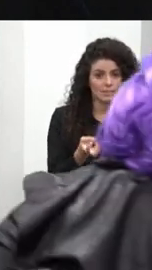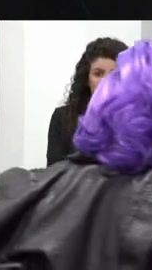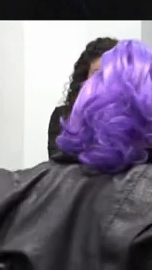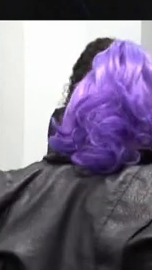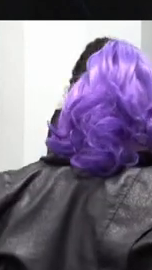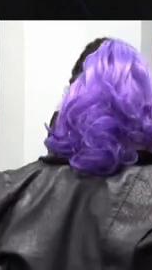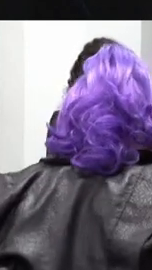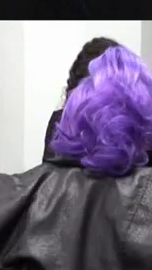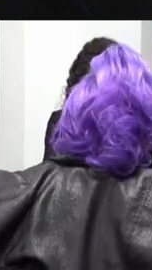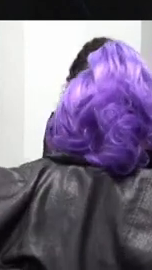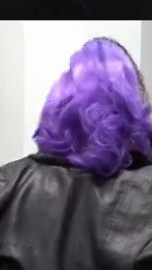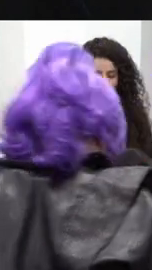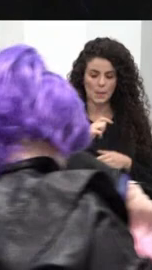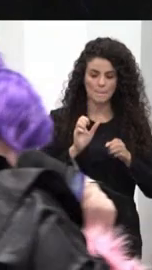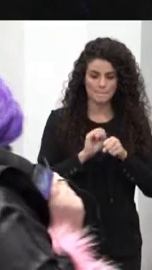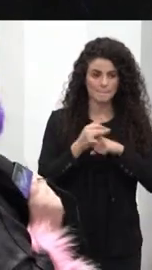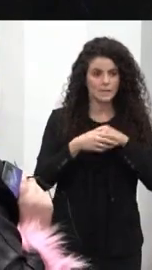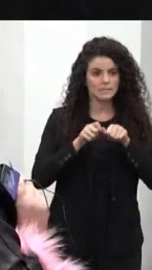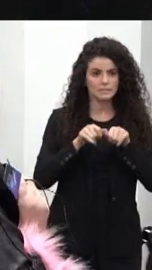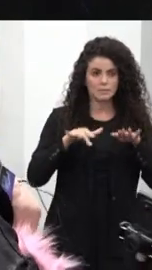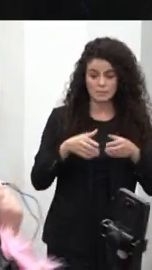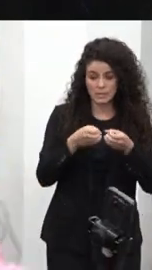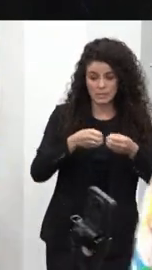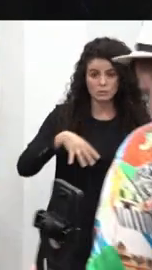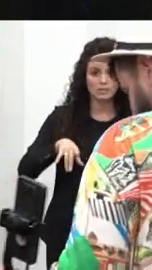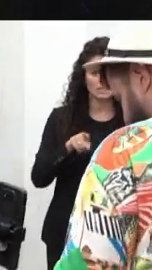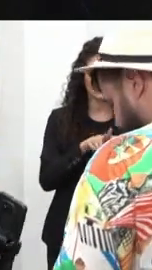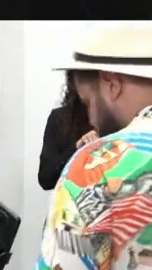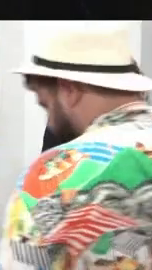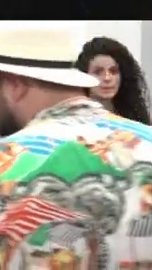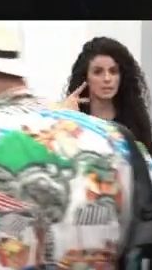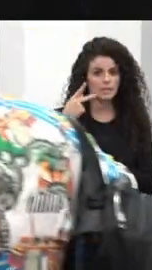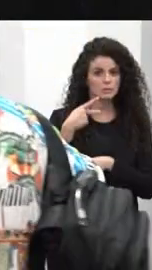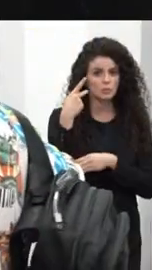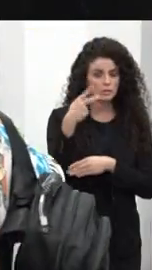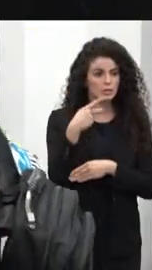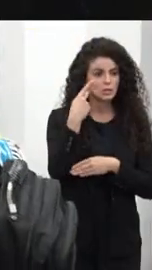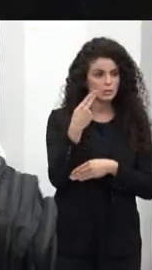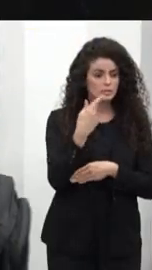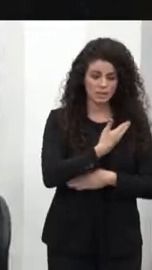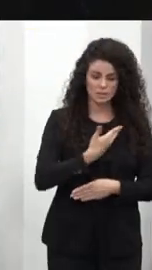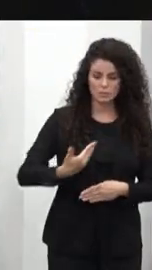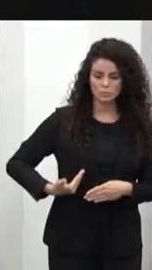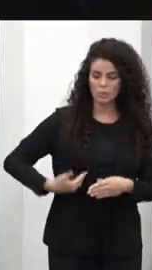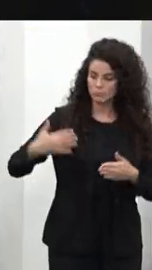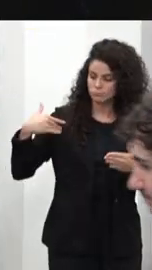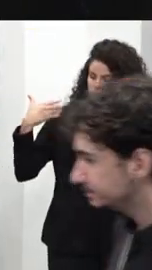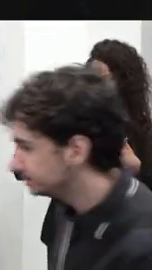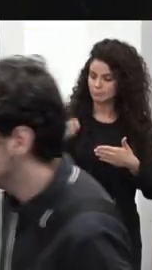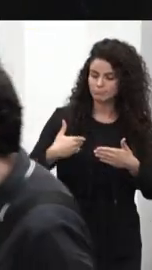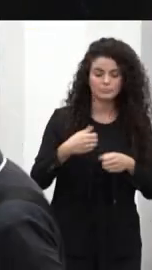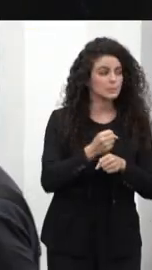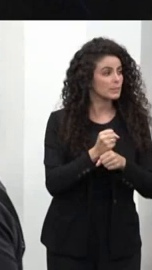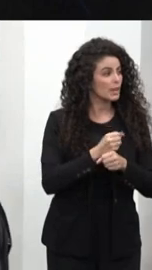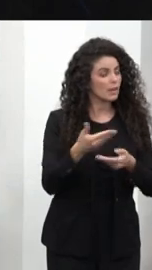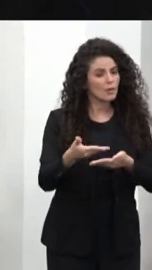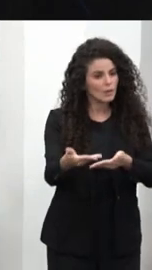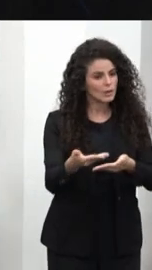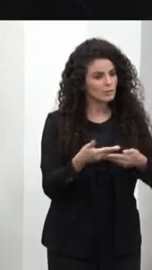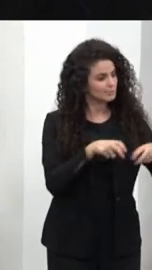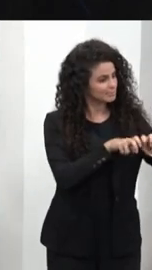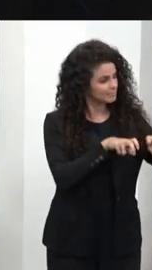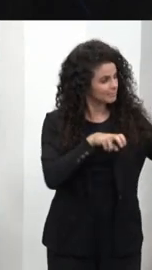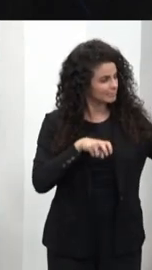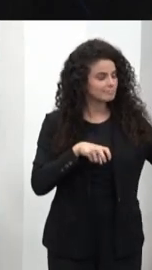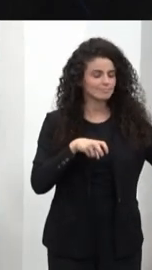e pelas políticas públicas federais dos últimos anos convidamos para compor a mesa